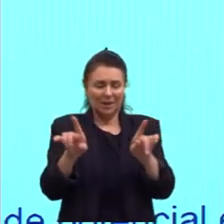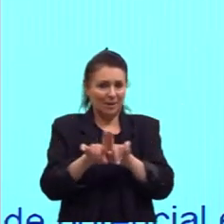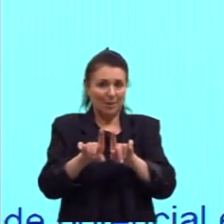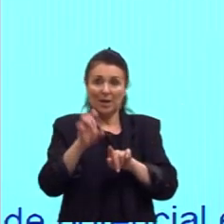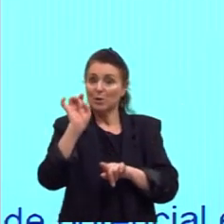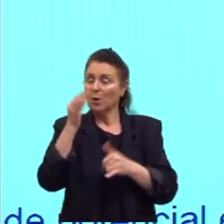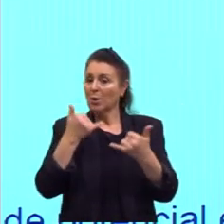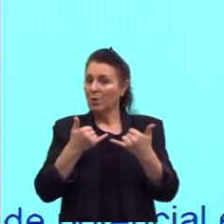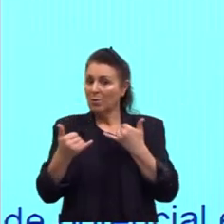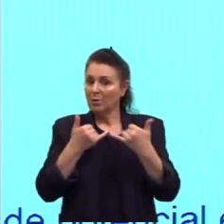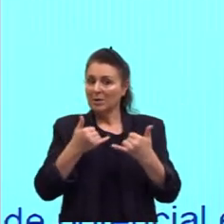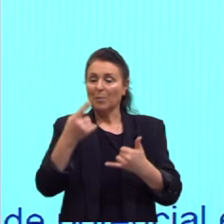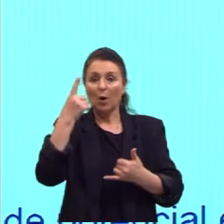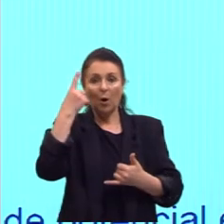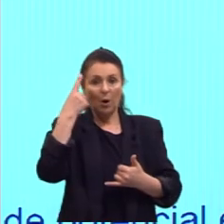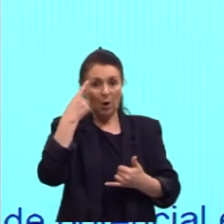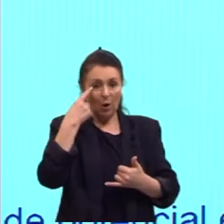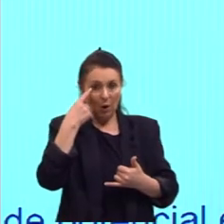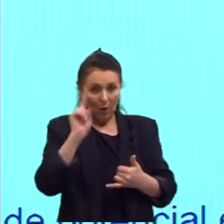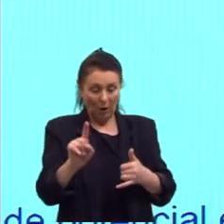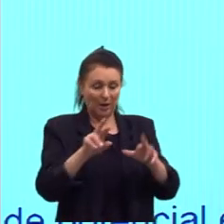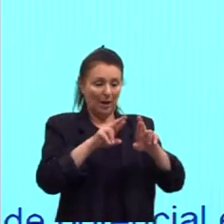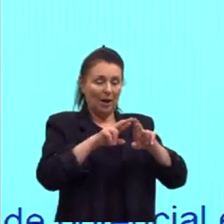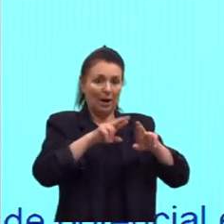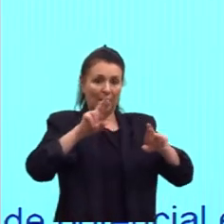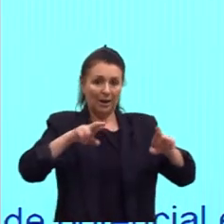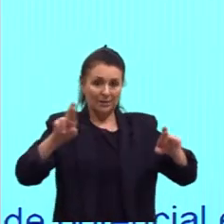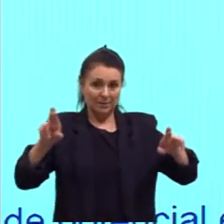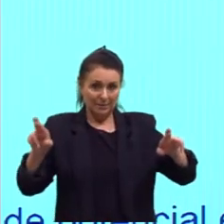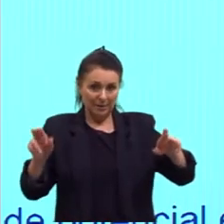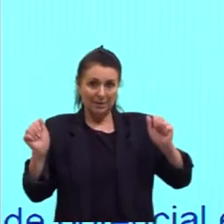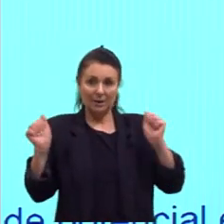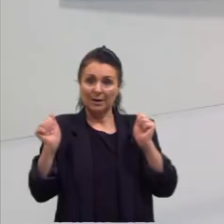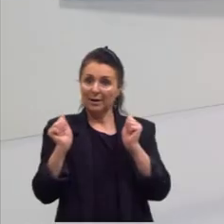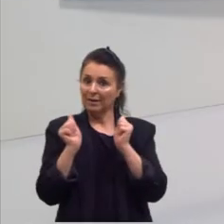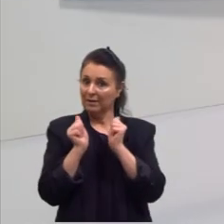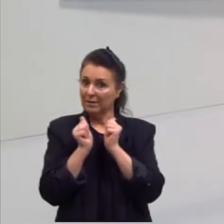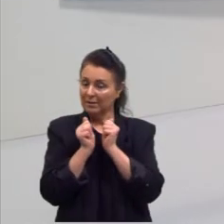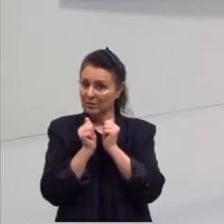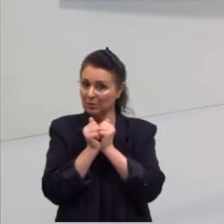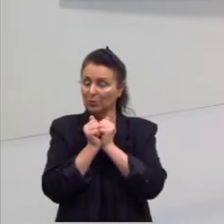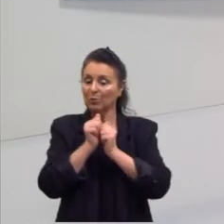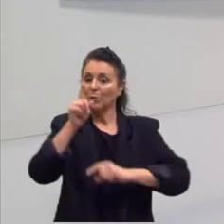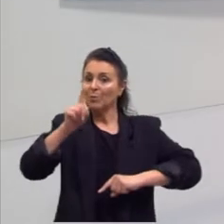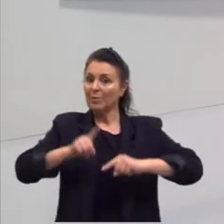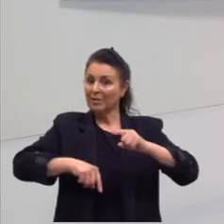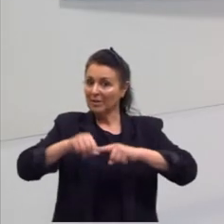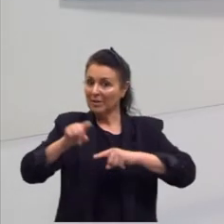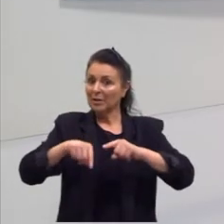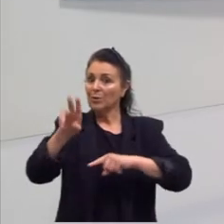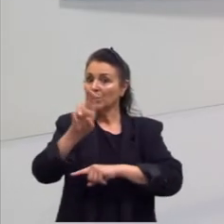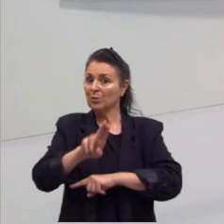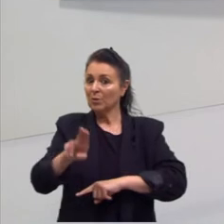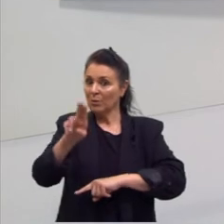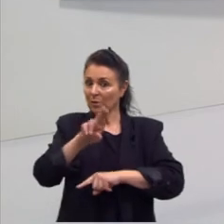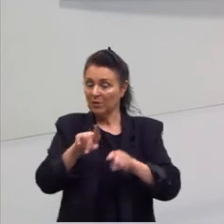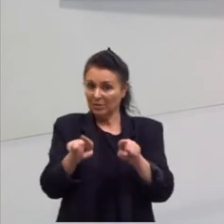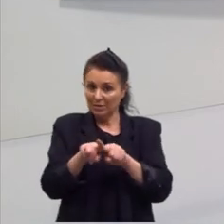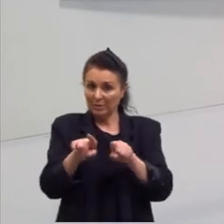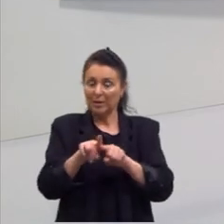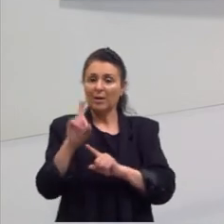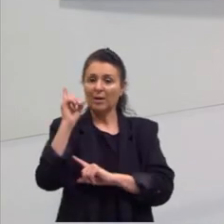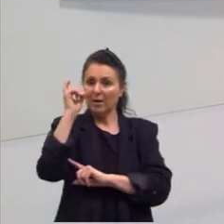então vejam que a resistência ela a gente já falou nela está associada com aquela questão do material também né então